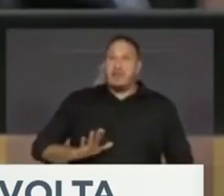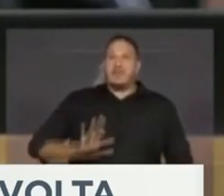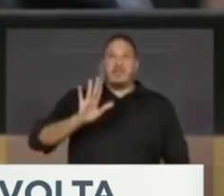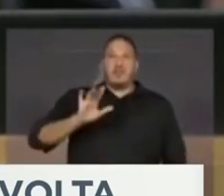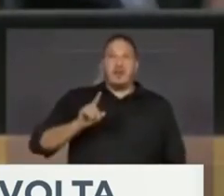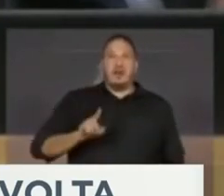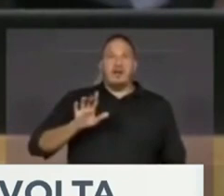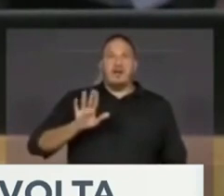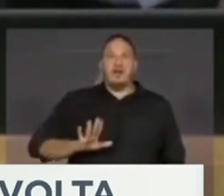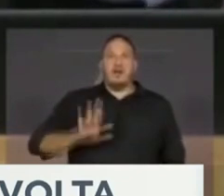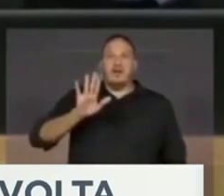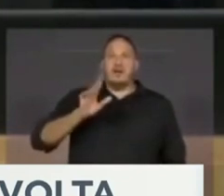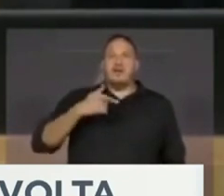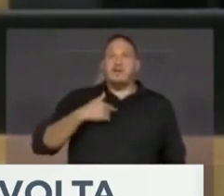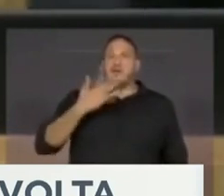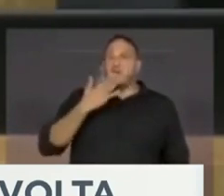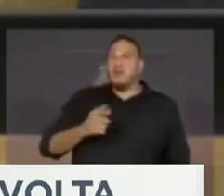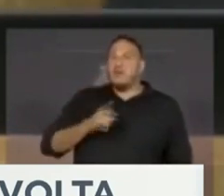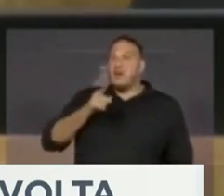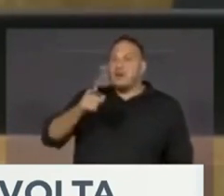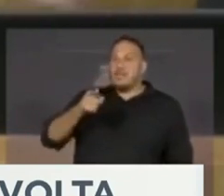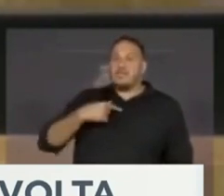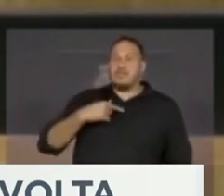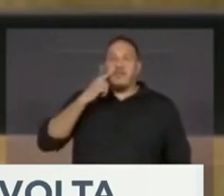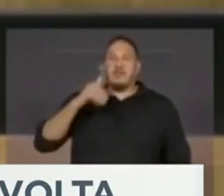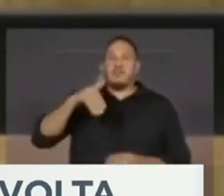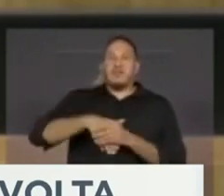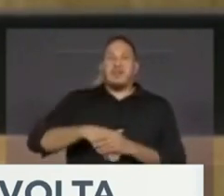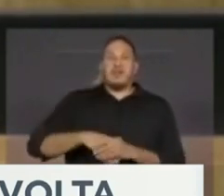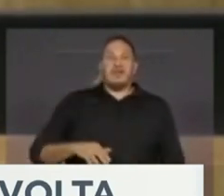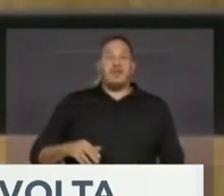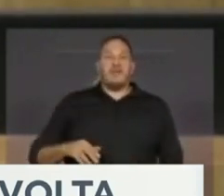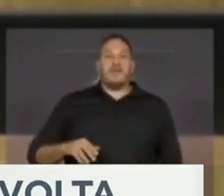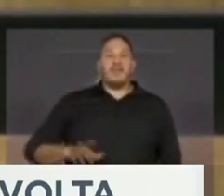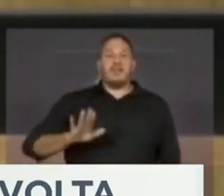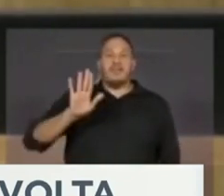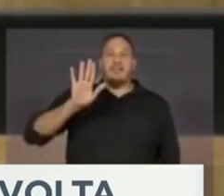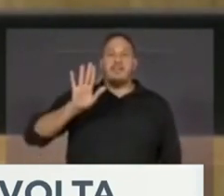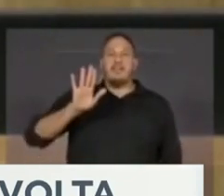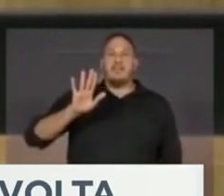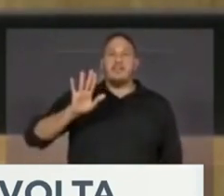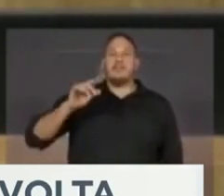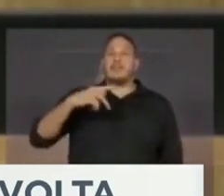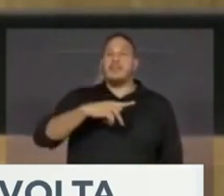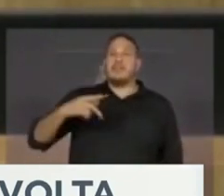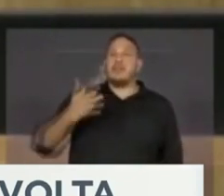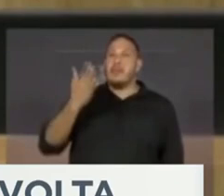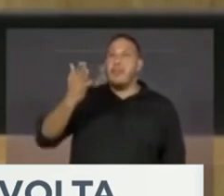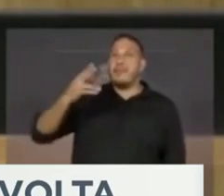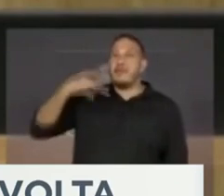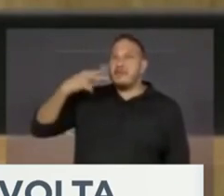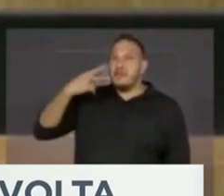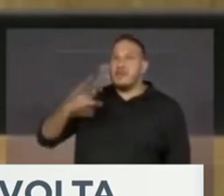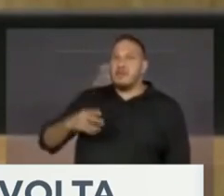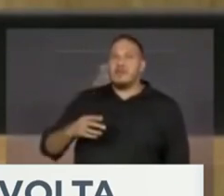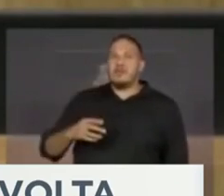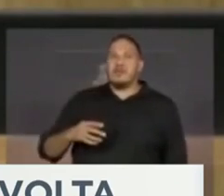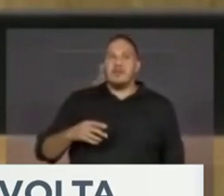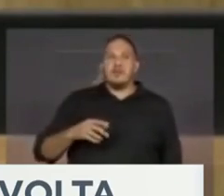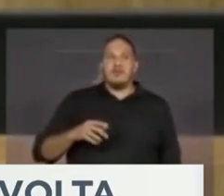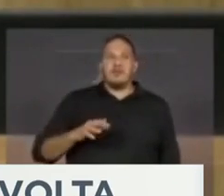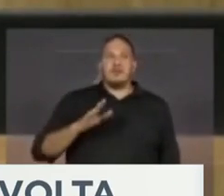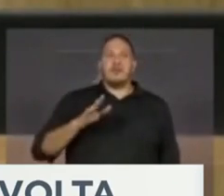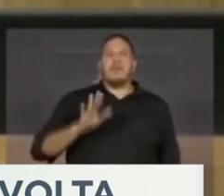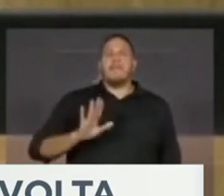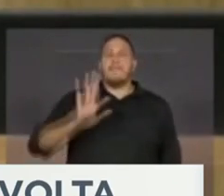da Câmara, Milton Leite, classificou como inadmissível a fala do parlamentar e concluiu que a Casa não